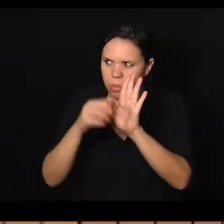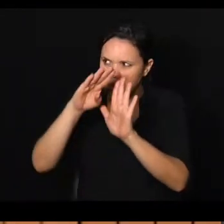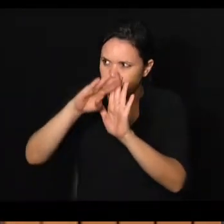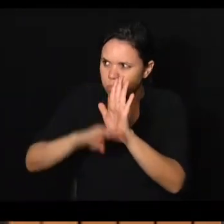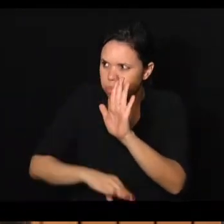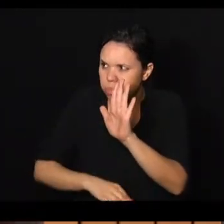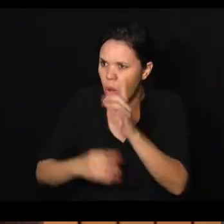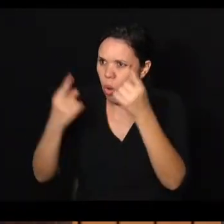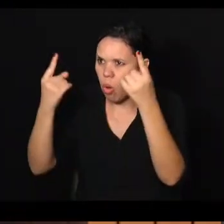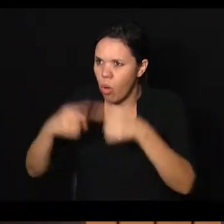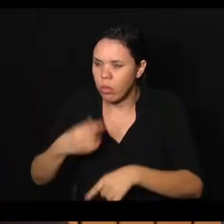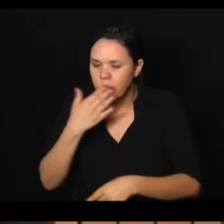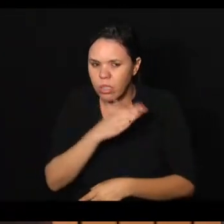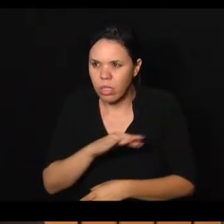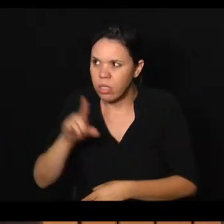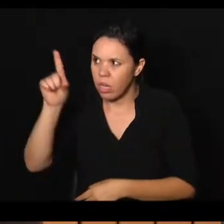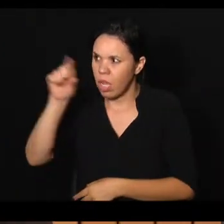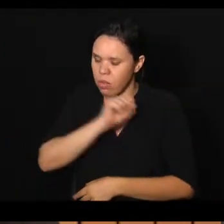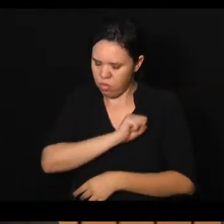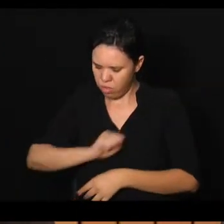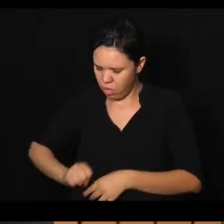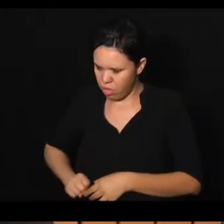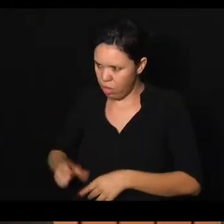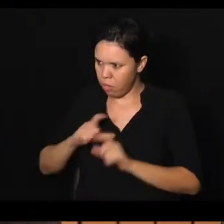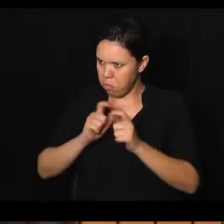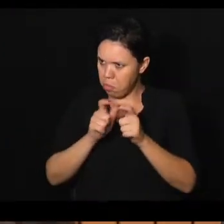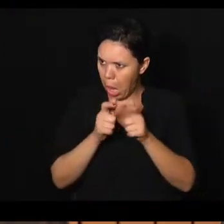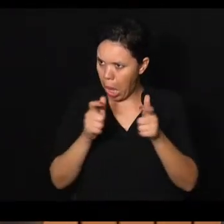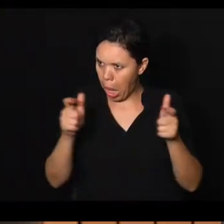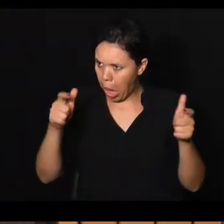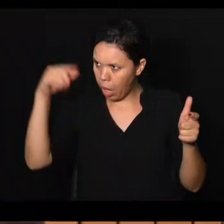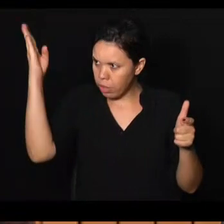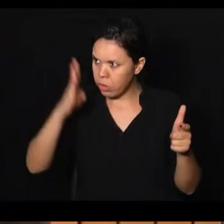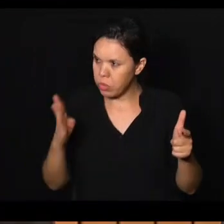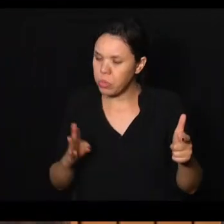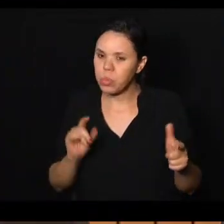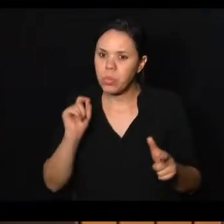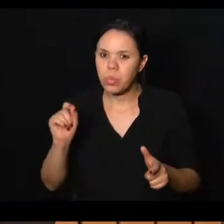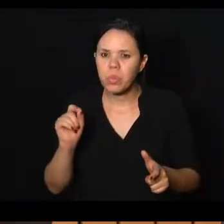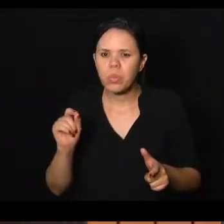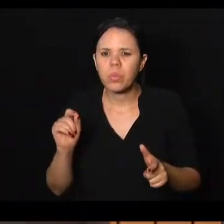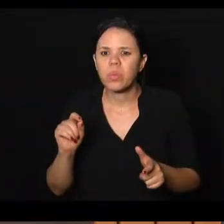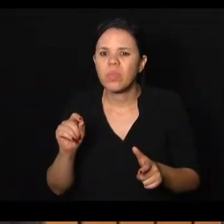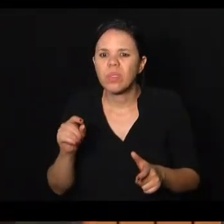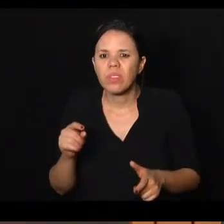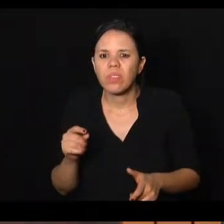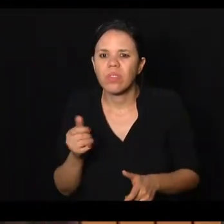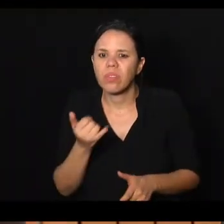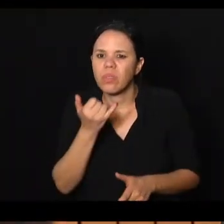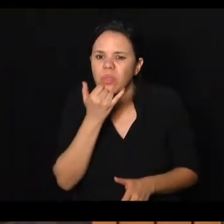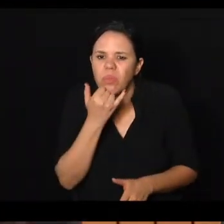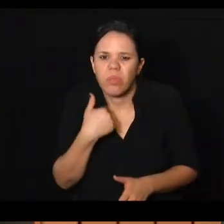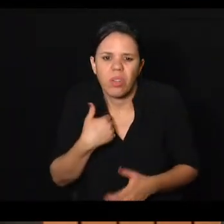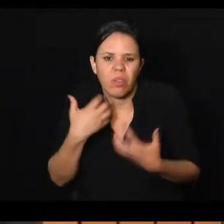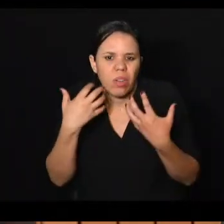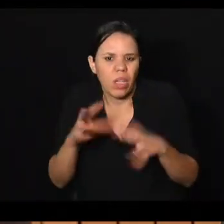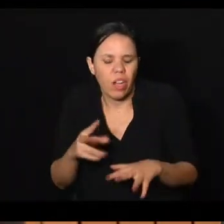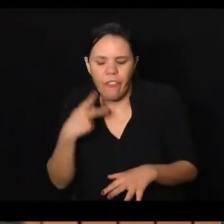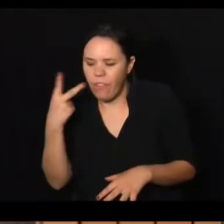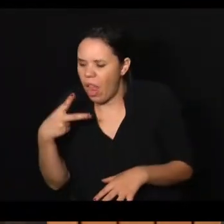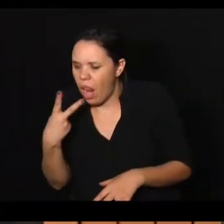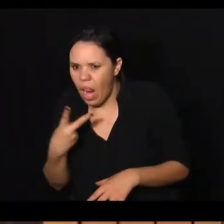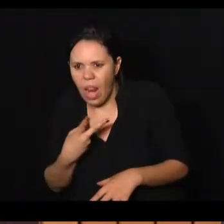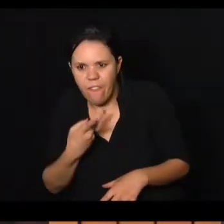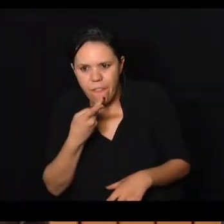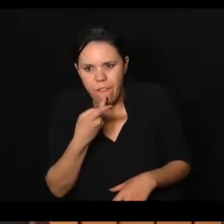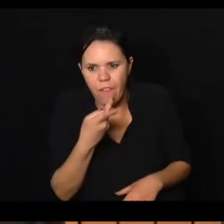do Senado, com um fenômeno que tem crescido no Brasil. E agora me permita, eu não quero falar para vereadores,